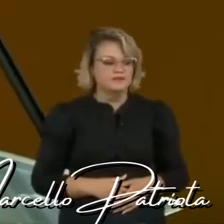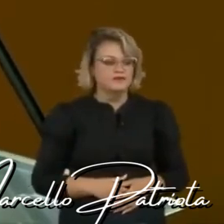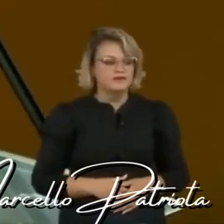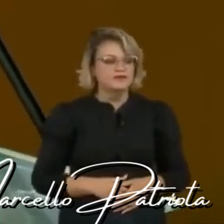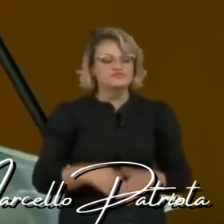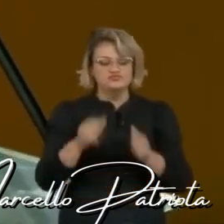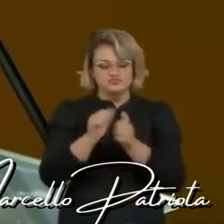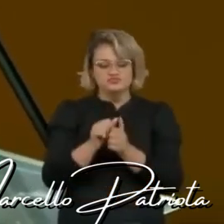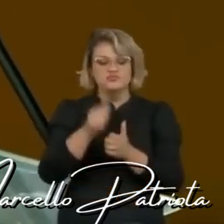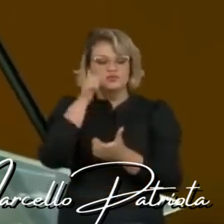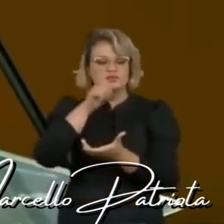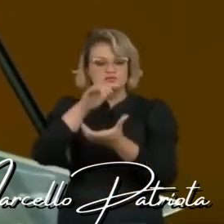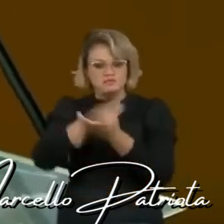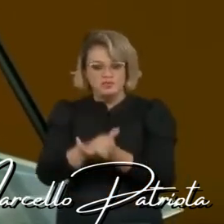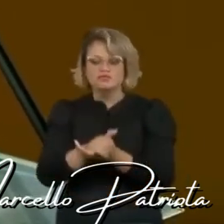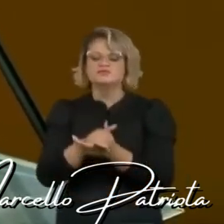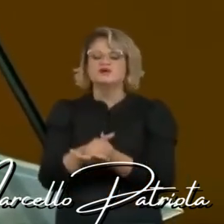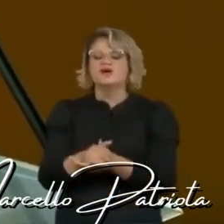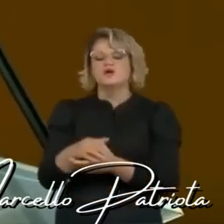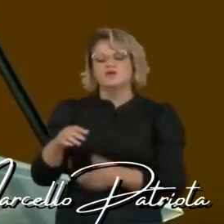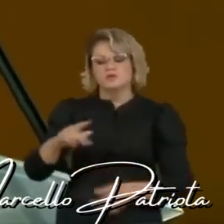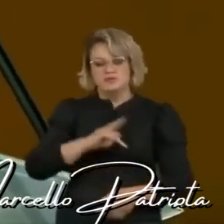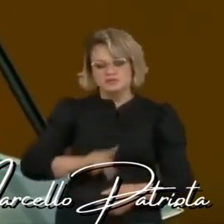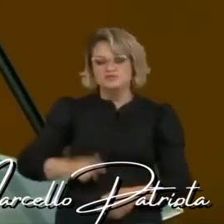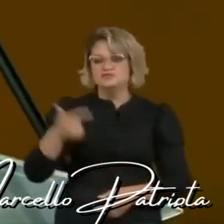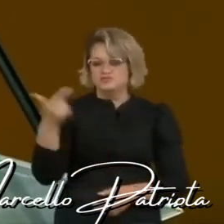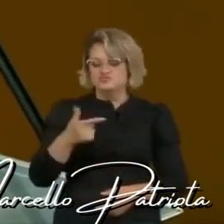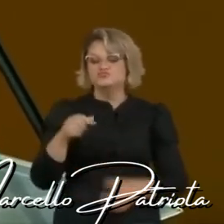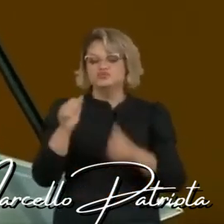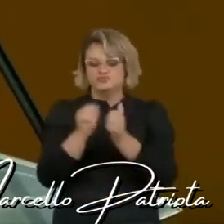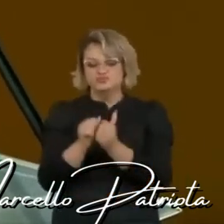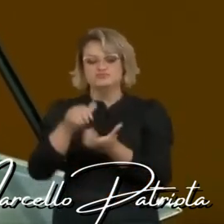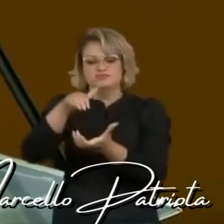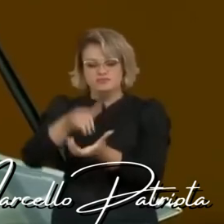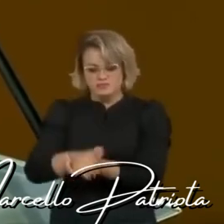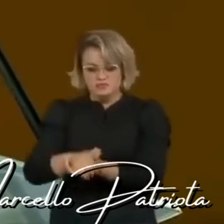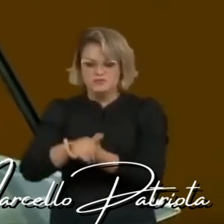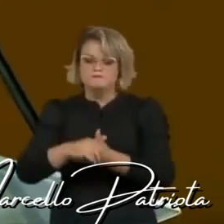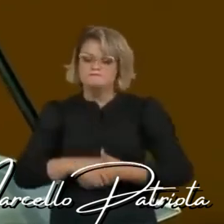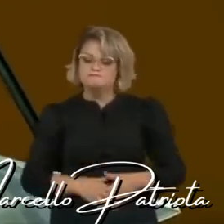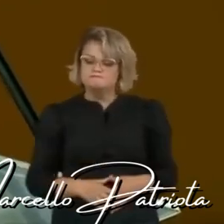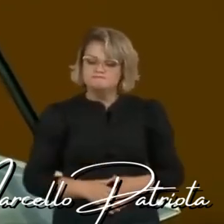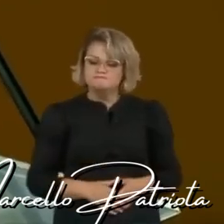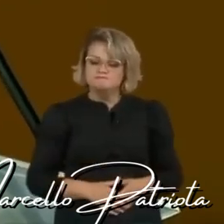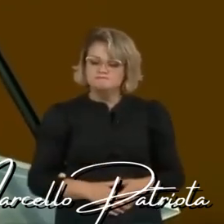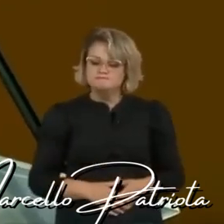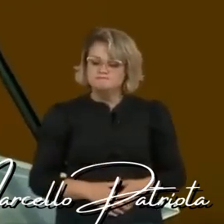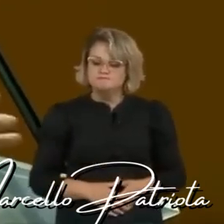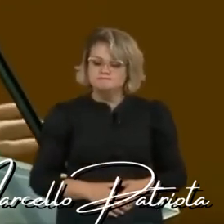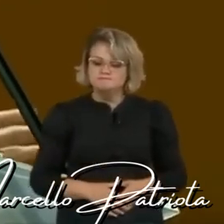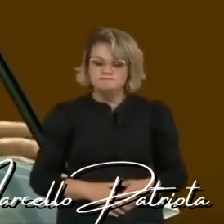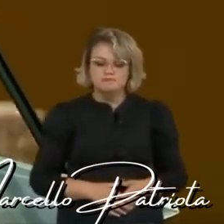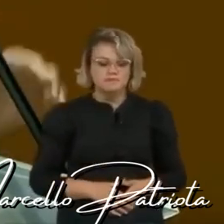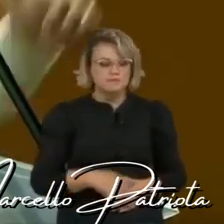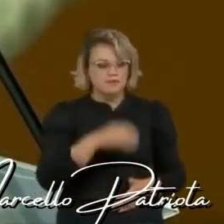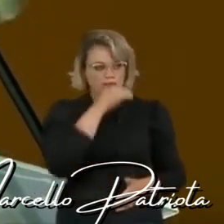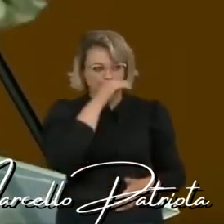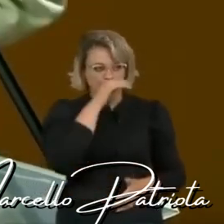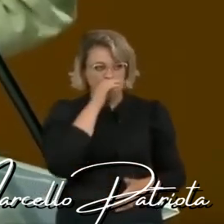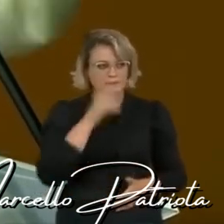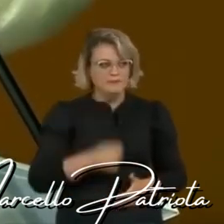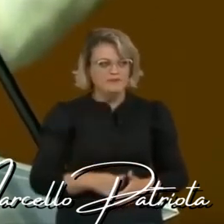Janja. O vice-Geraldo Alckmin também está no palco com a Lu Alckmin. E a gente volta, portanto, a acompanhar